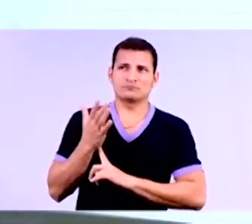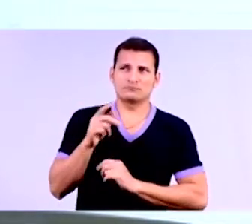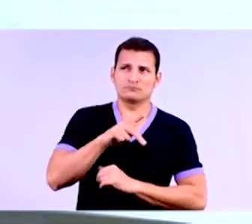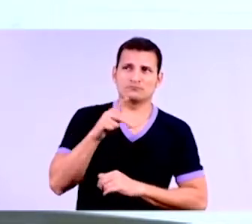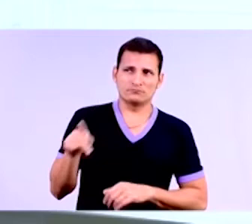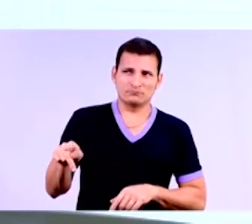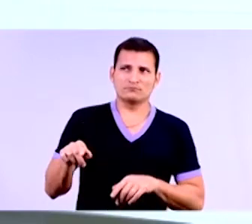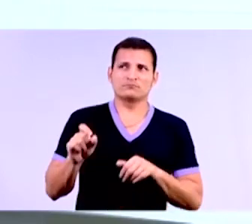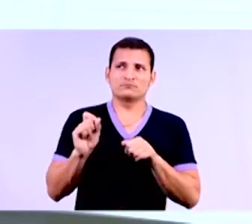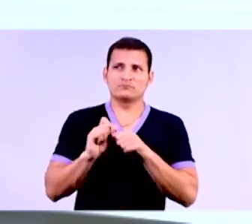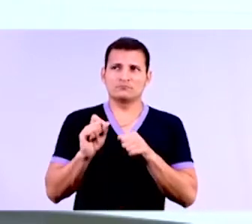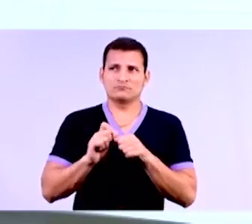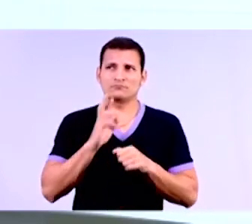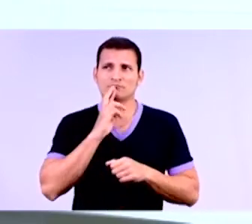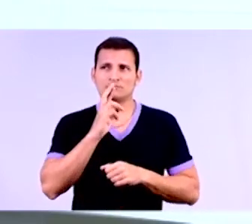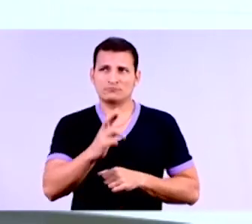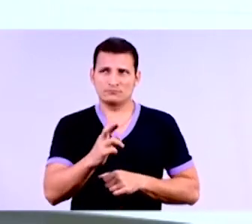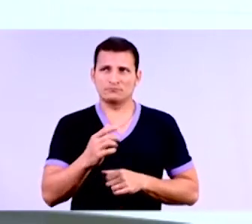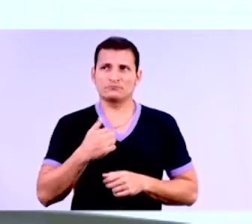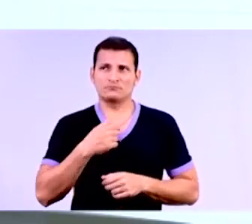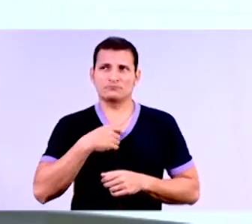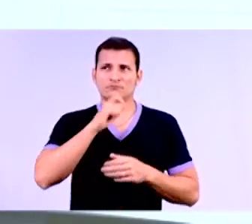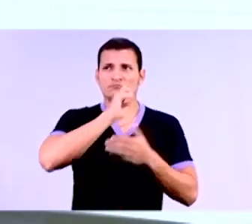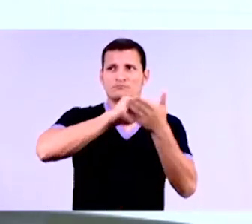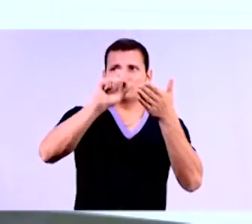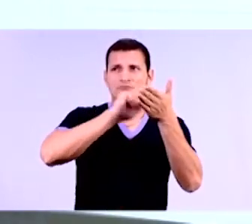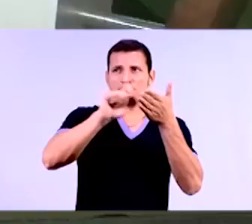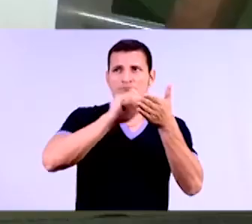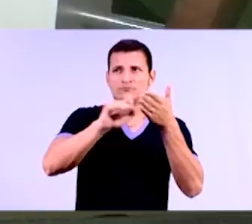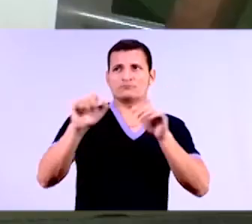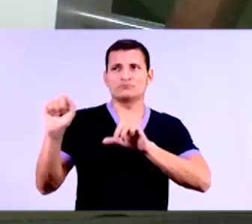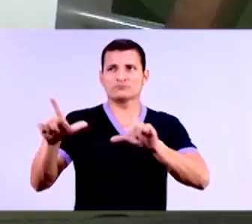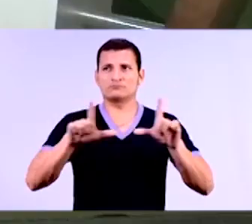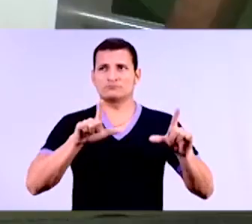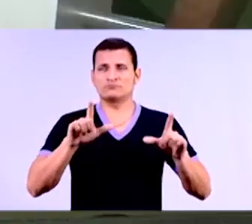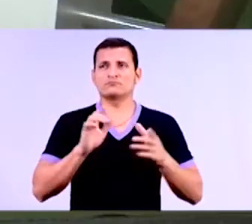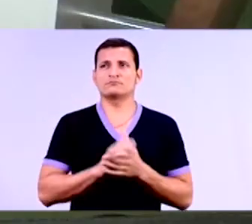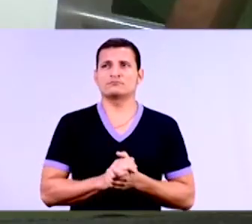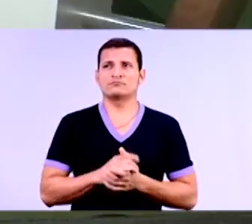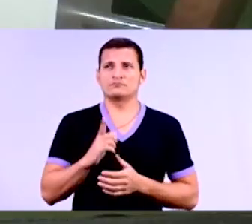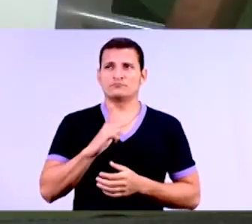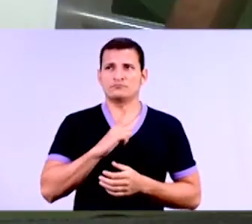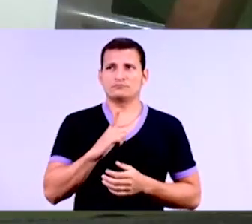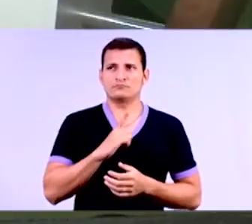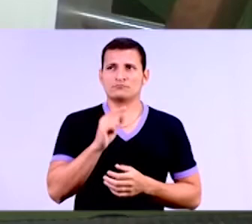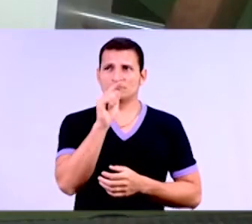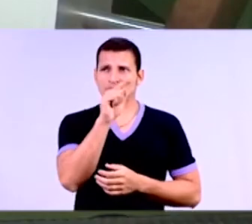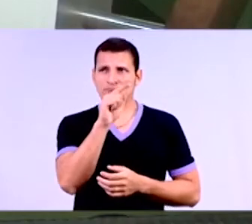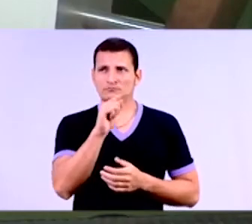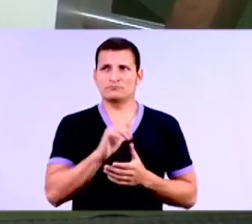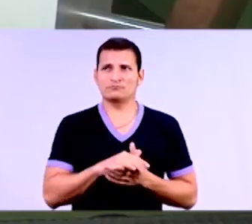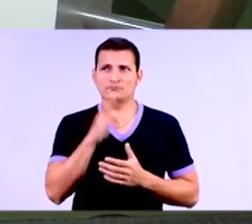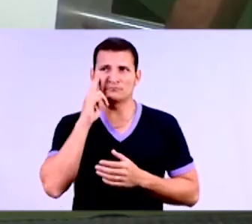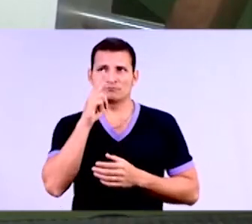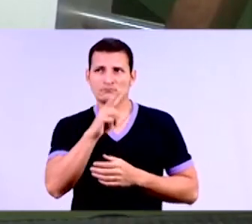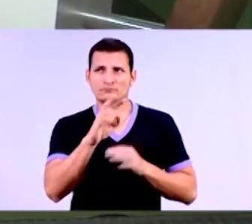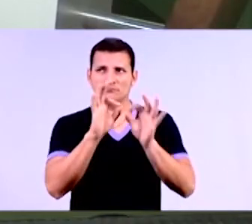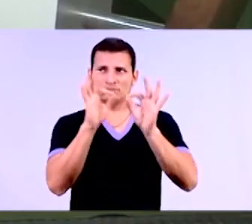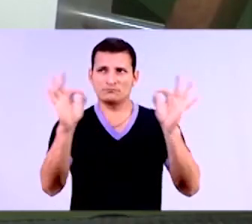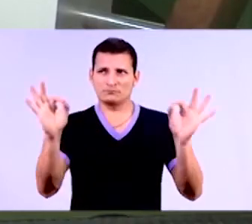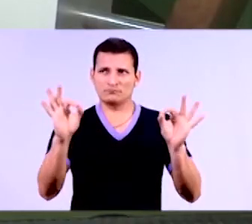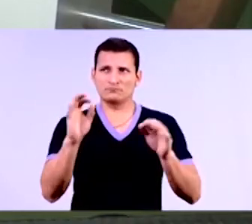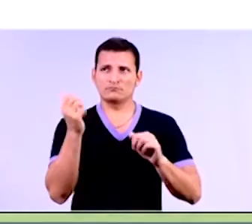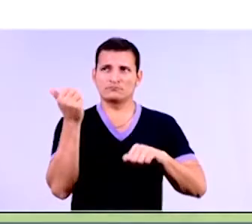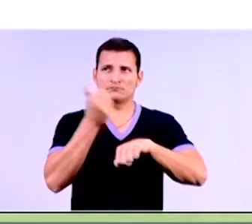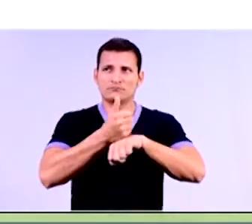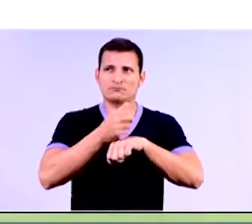que vai estar respondendo enquanto eu vou escrevendo ali no slide. Então, nós temos aqui, dê uma olhada nessas frases e